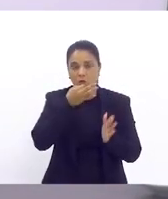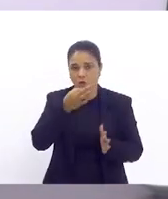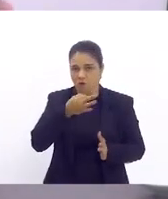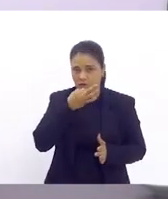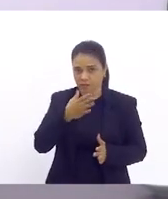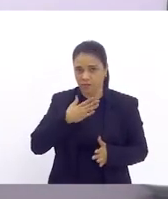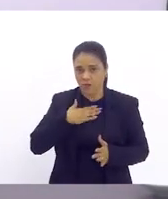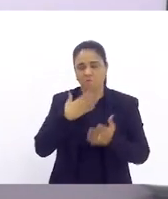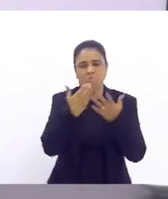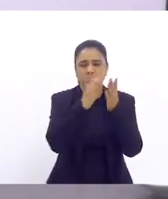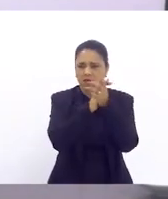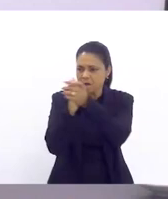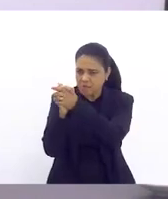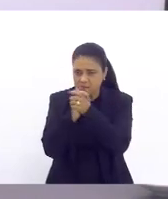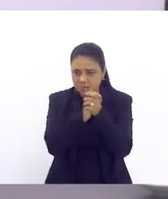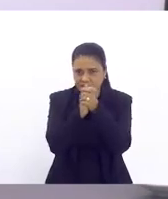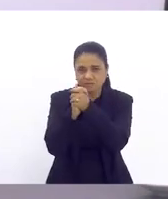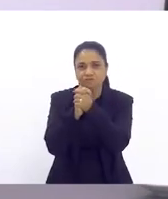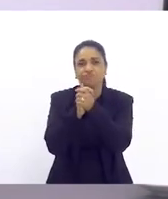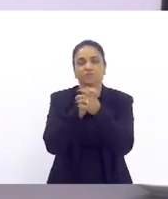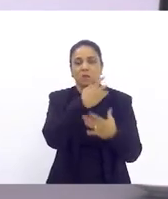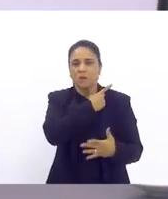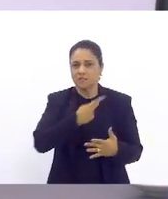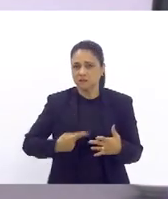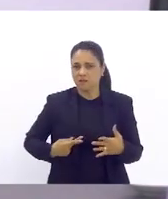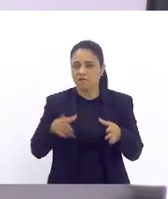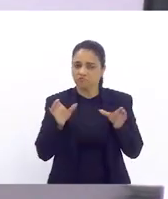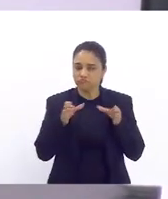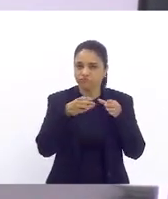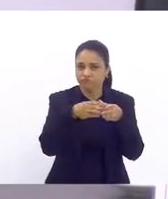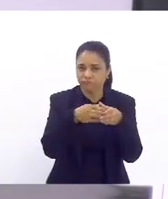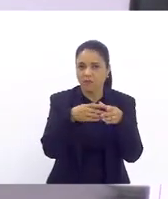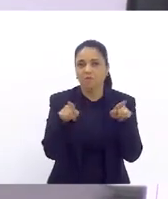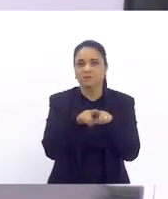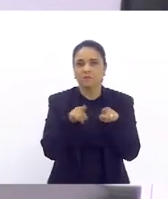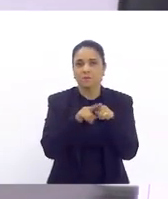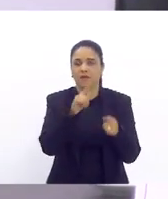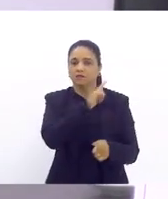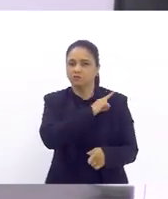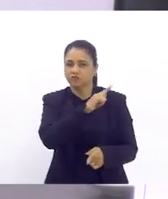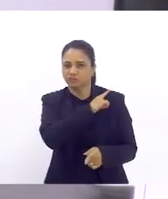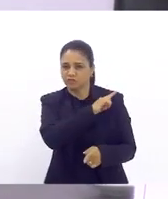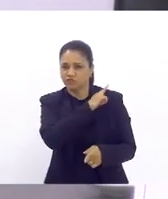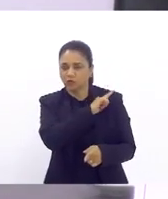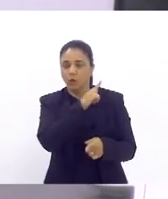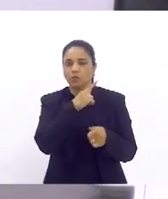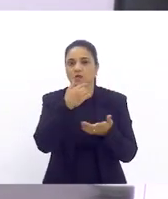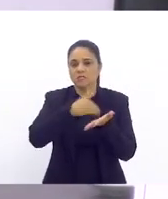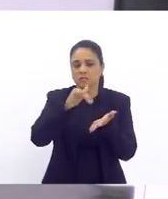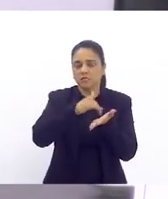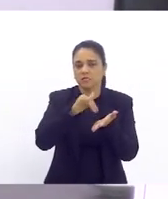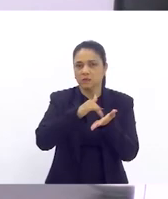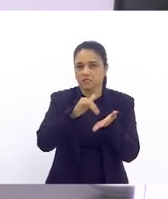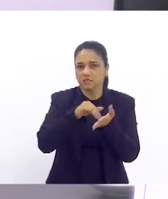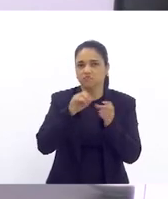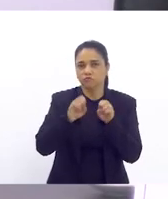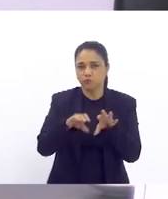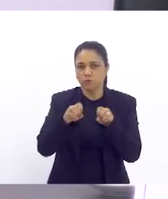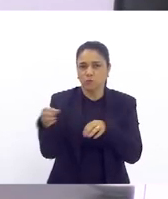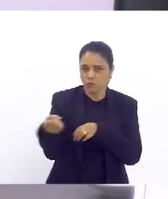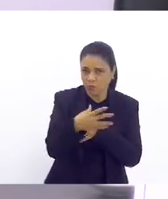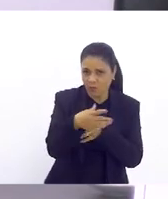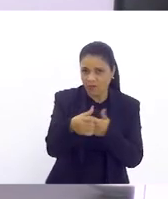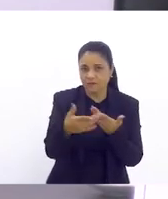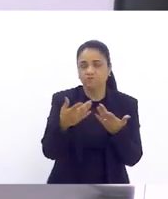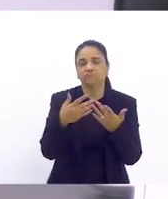não só os presidentes de comissão por essa reunião mas também a nova gestão da secretaria de educação Parabéns pela Assunção